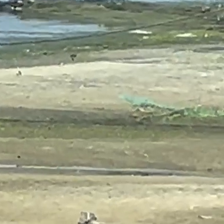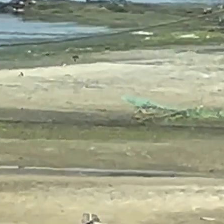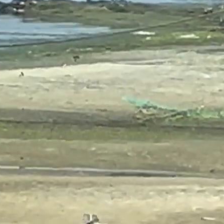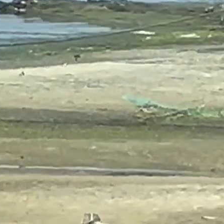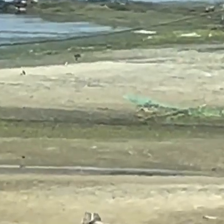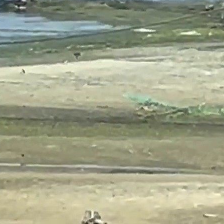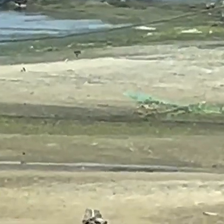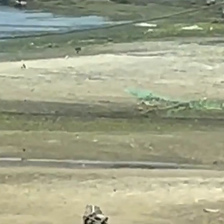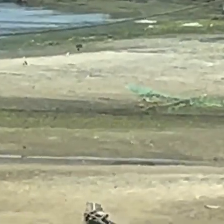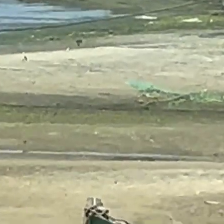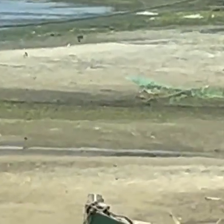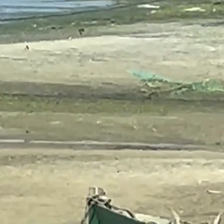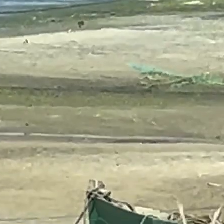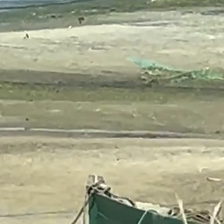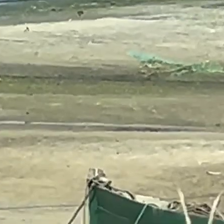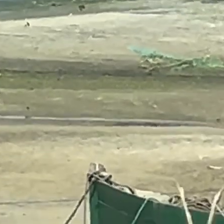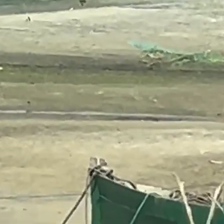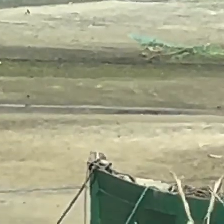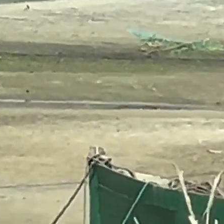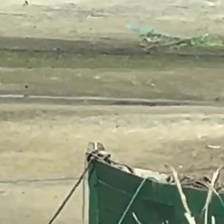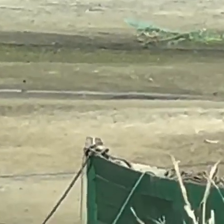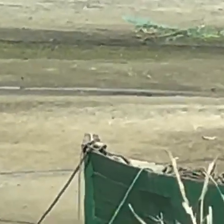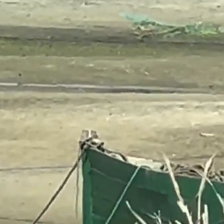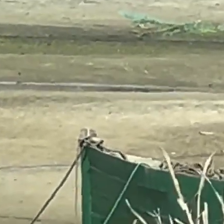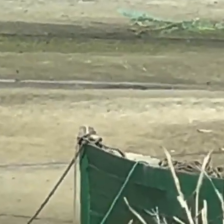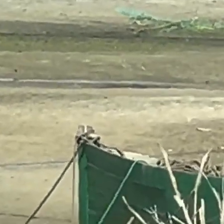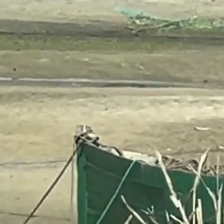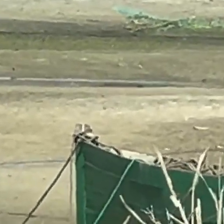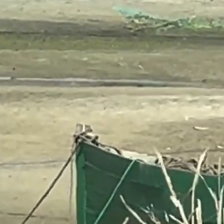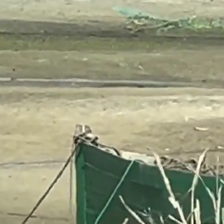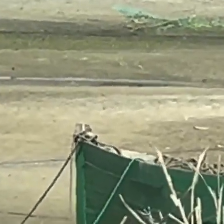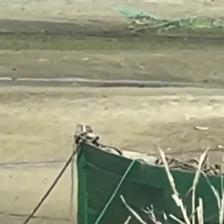onde? A tira onde? Casa de banho já se ligou.